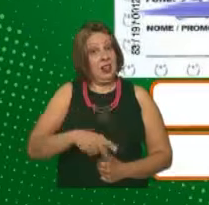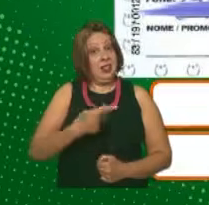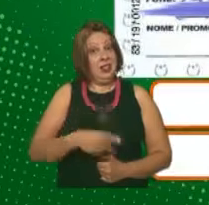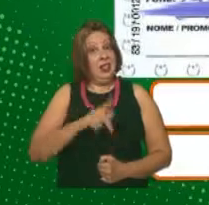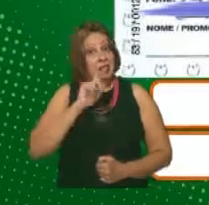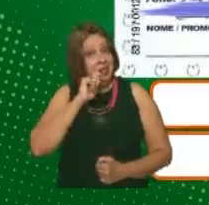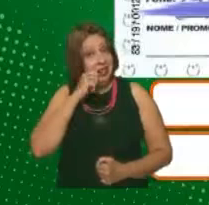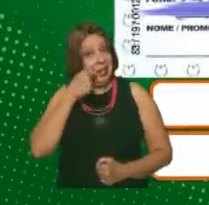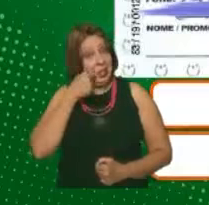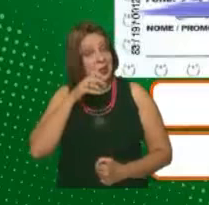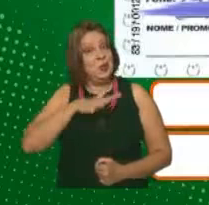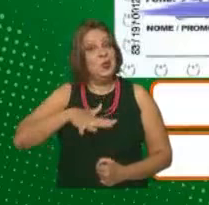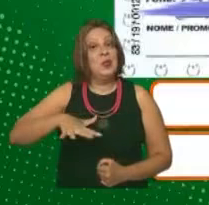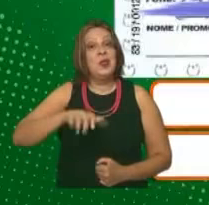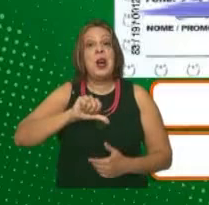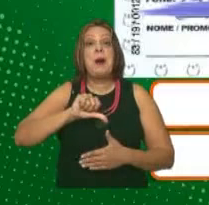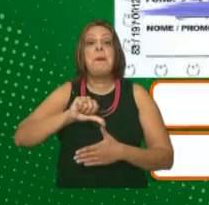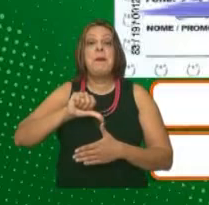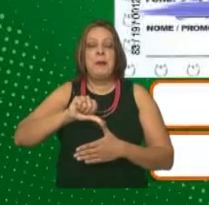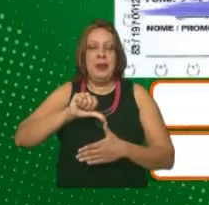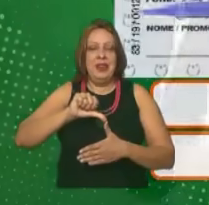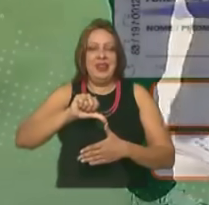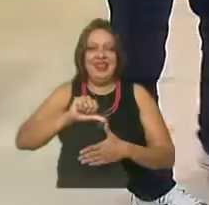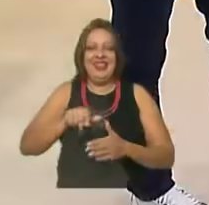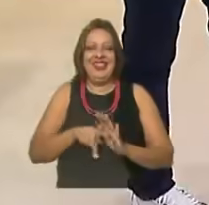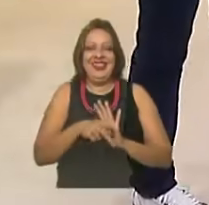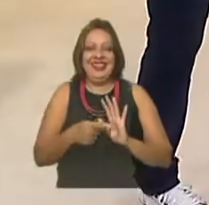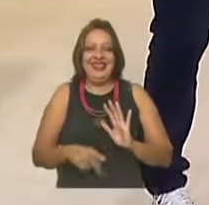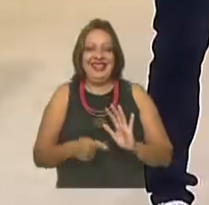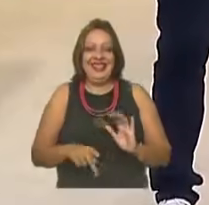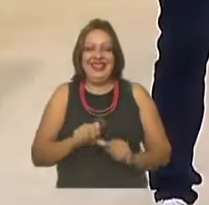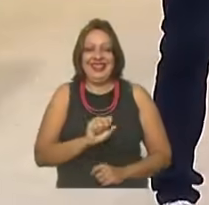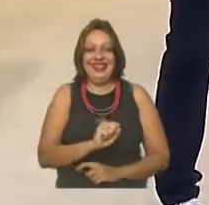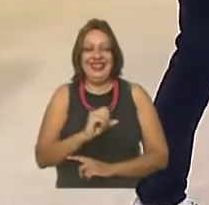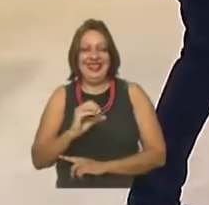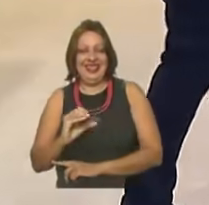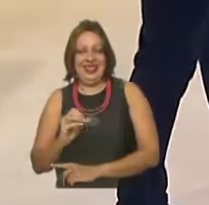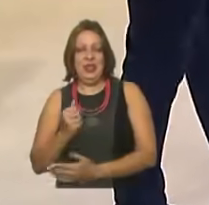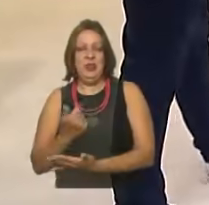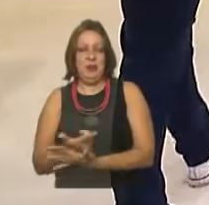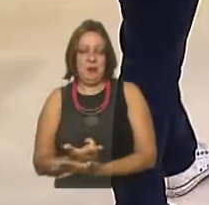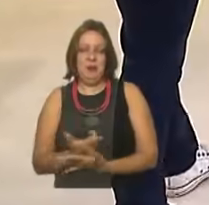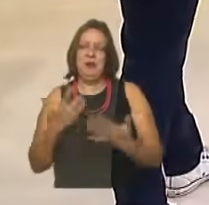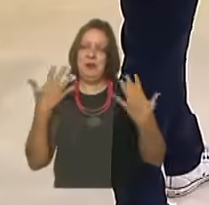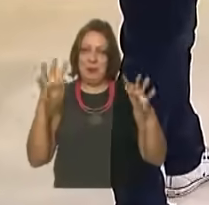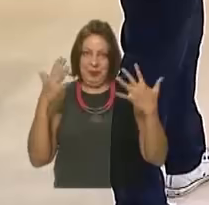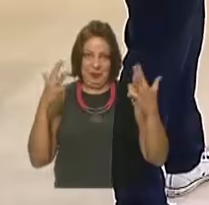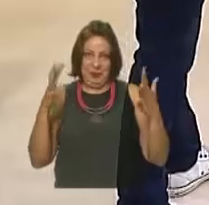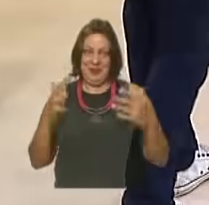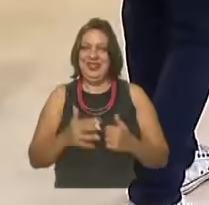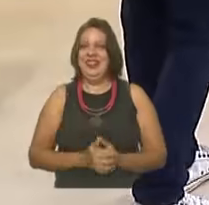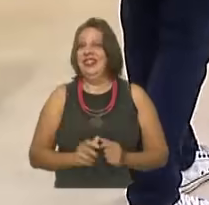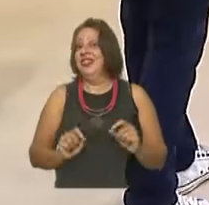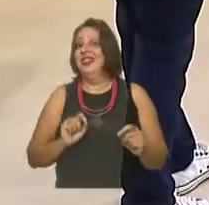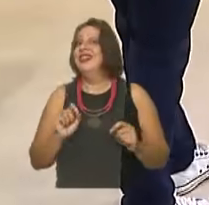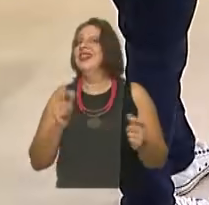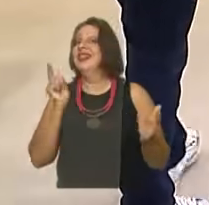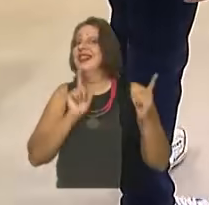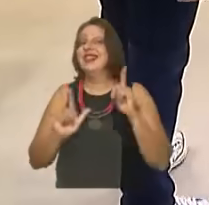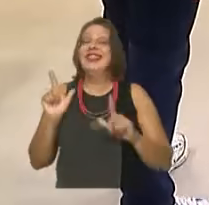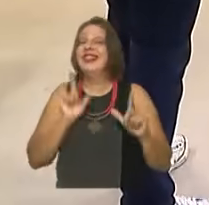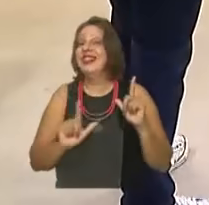Aracaju. Adquiriu com a Ana do BA na regional Siqueira Campos. Olha aí, parabéns! E quem será que vai